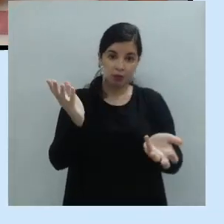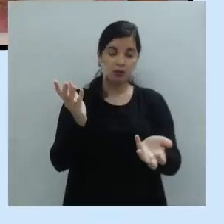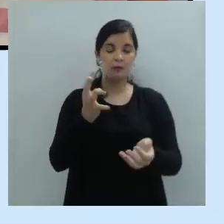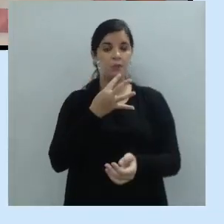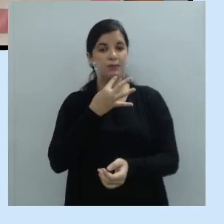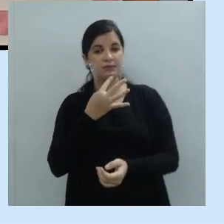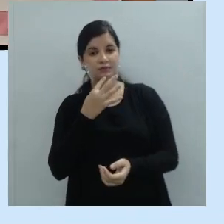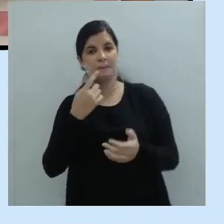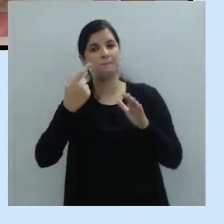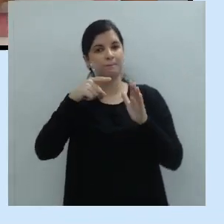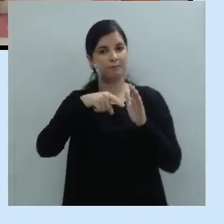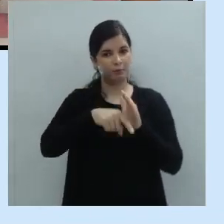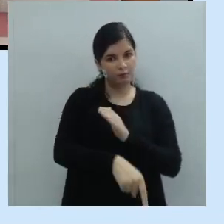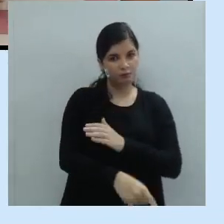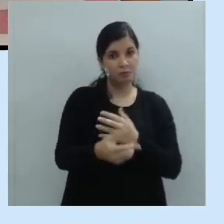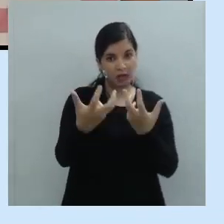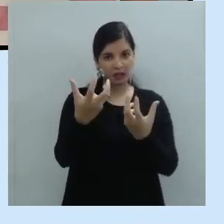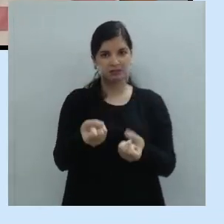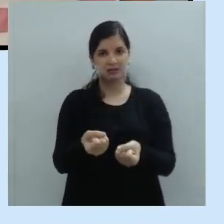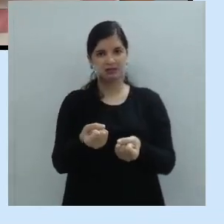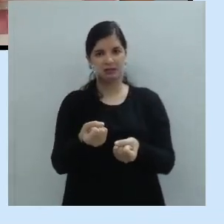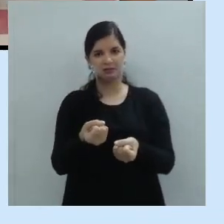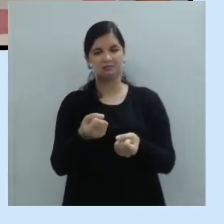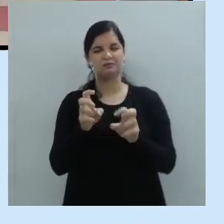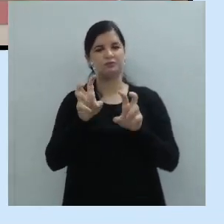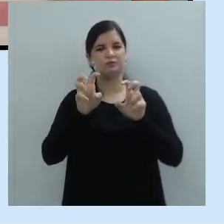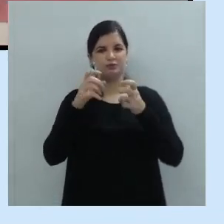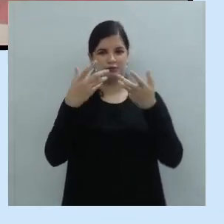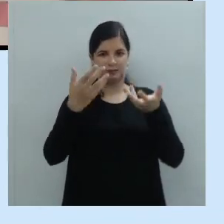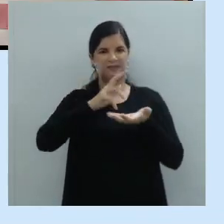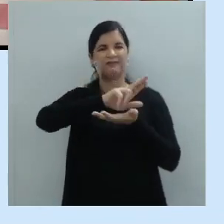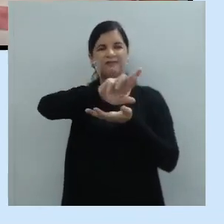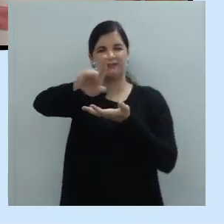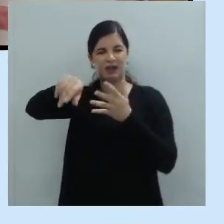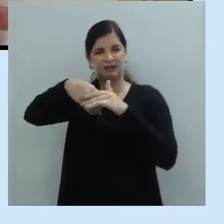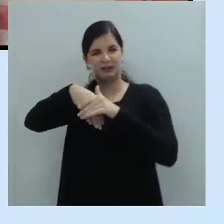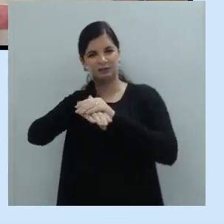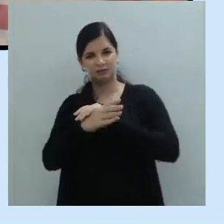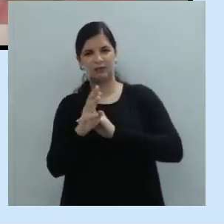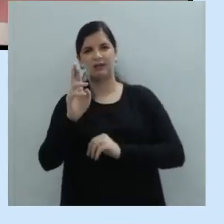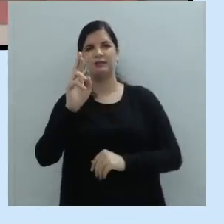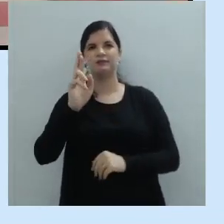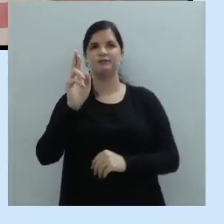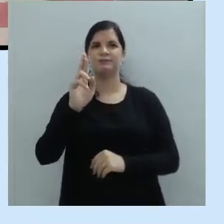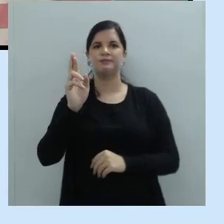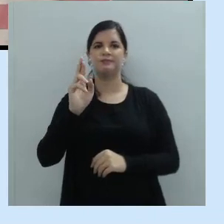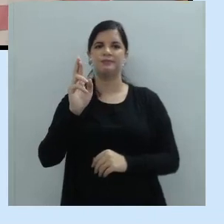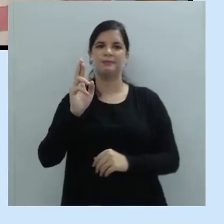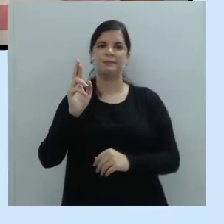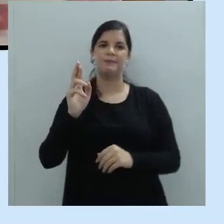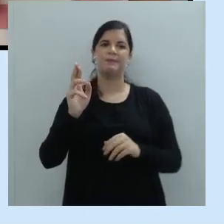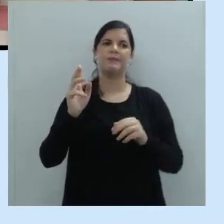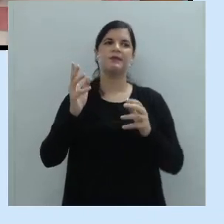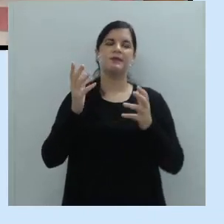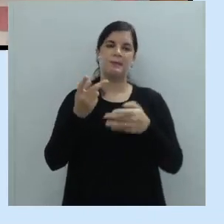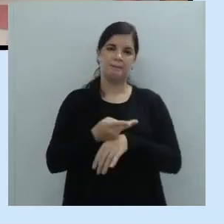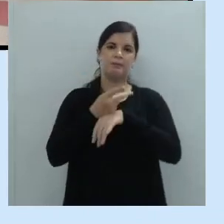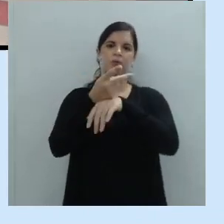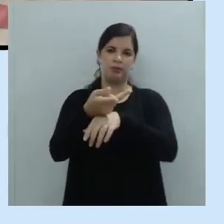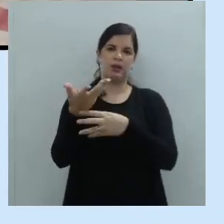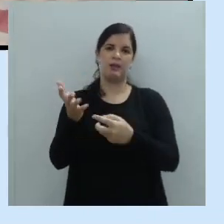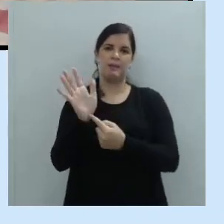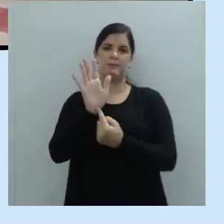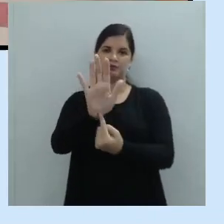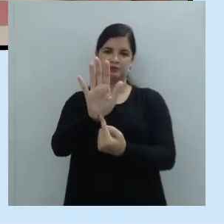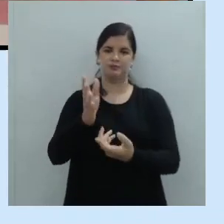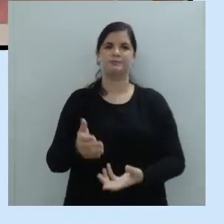estudante, se aprofundar mais sobre as questões das várias tradições religiosas que o nosso componente busca mostrar